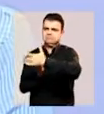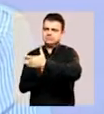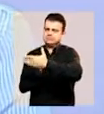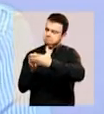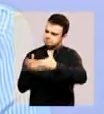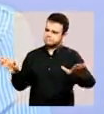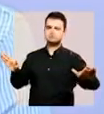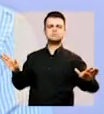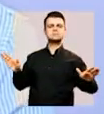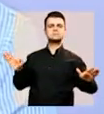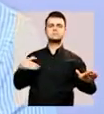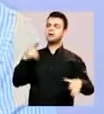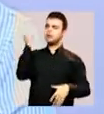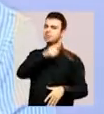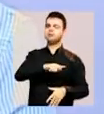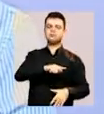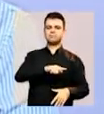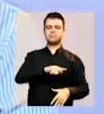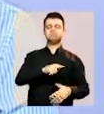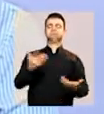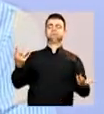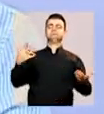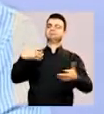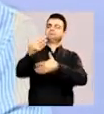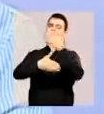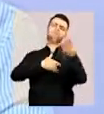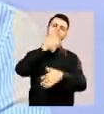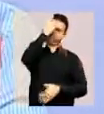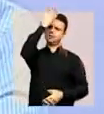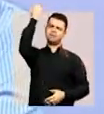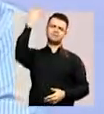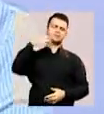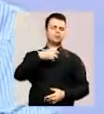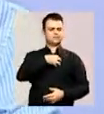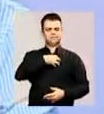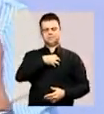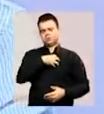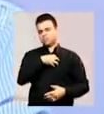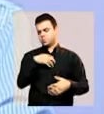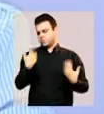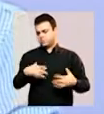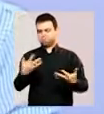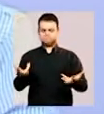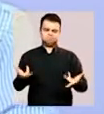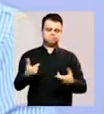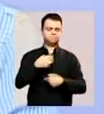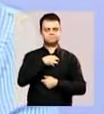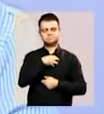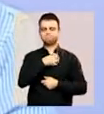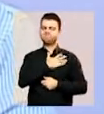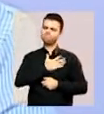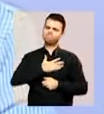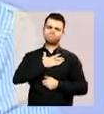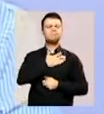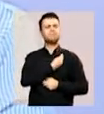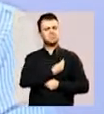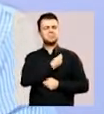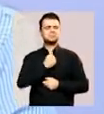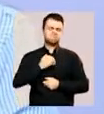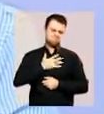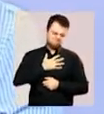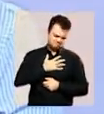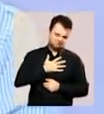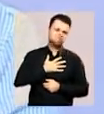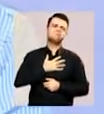você enfrenta isso, é onde está a coisa mais maravilhosa de se sentir, de viver. É isso que eu